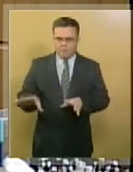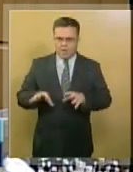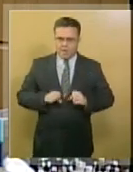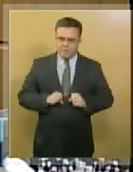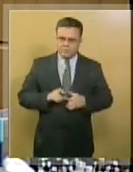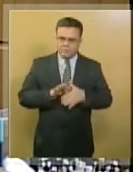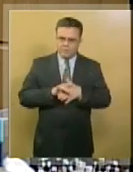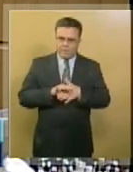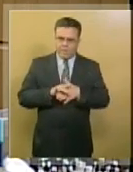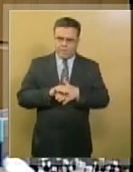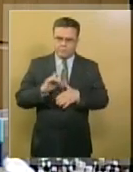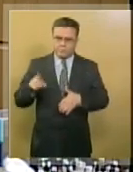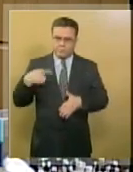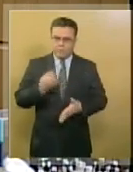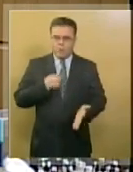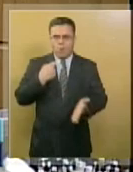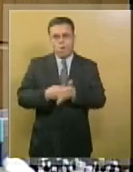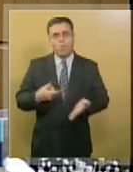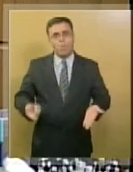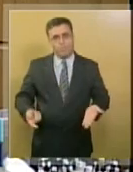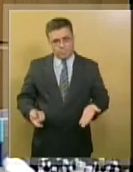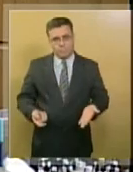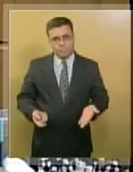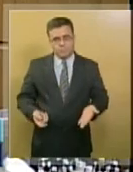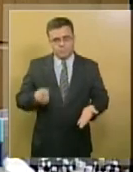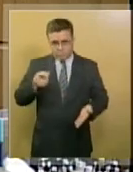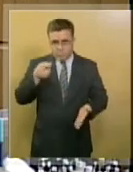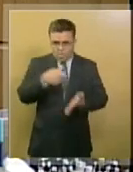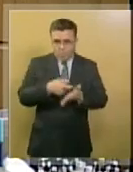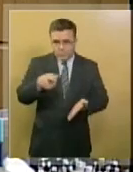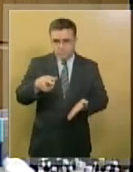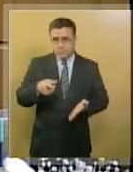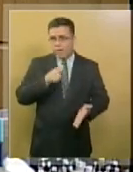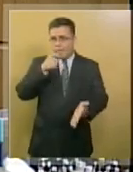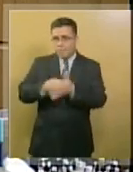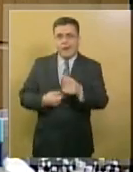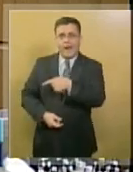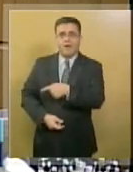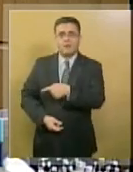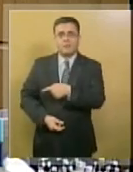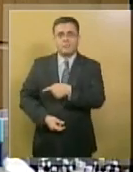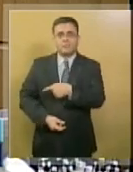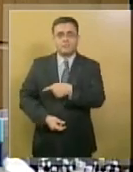de saúde para que banquemos a conta. Quem paga impostos é quem vai bancar a conta disso tudo.